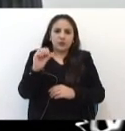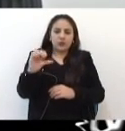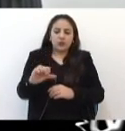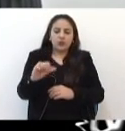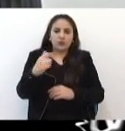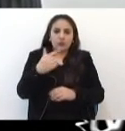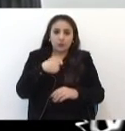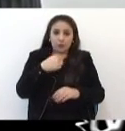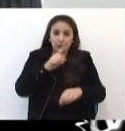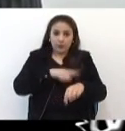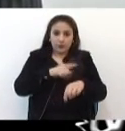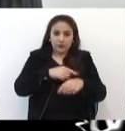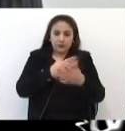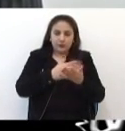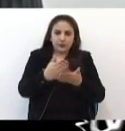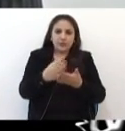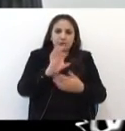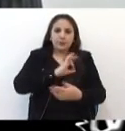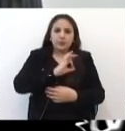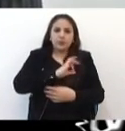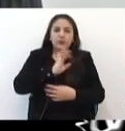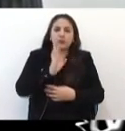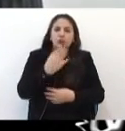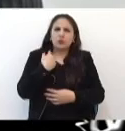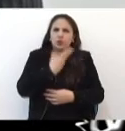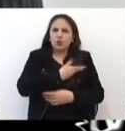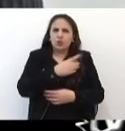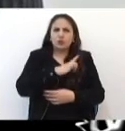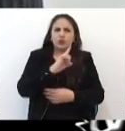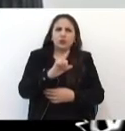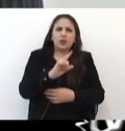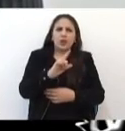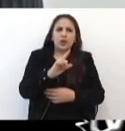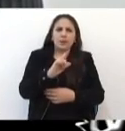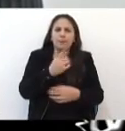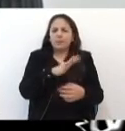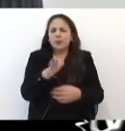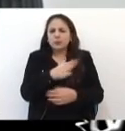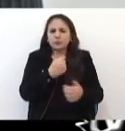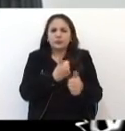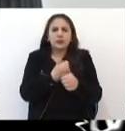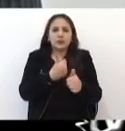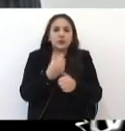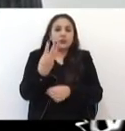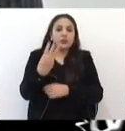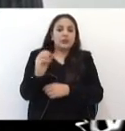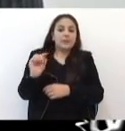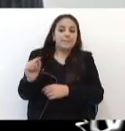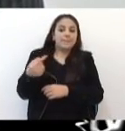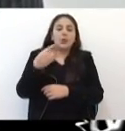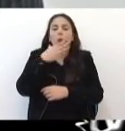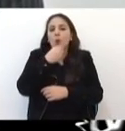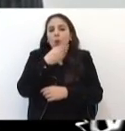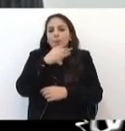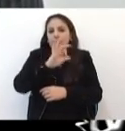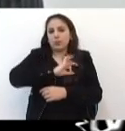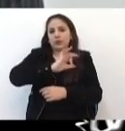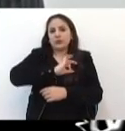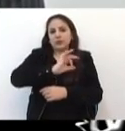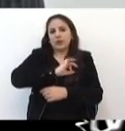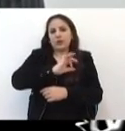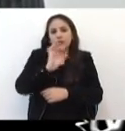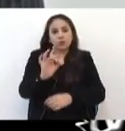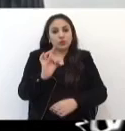1989, quando eu entrei na Brigada Militar, nós tínhamos perto, Gilberto, perto de 30 mil homens. 30 mil